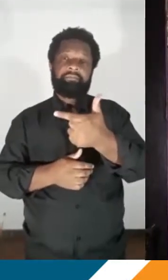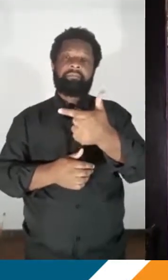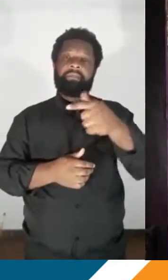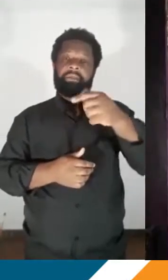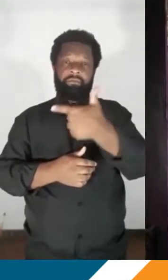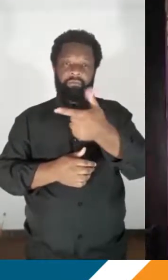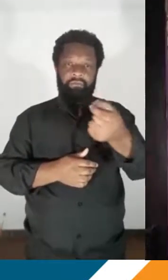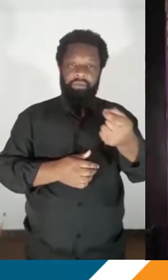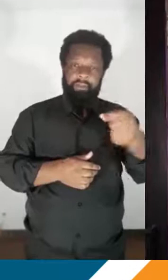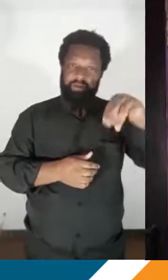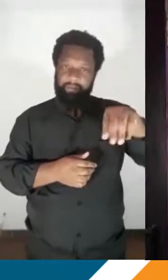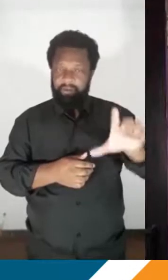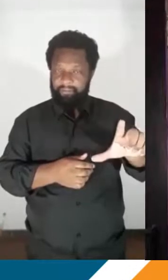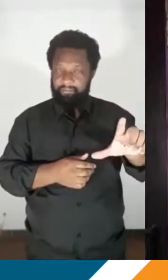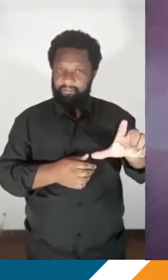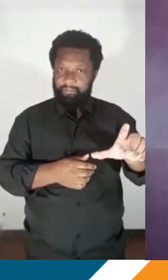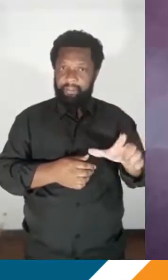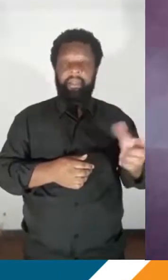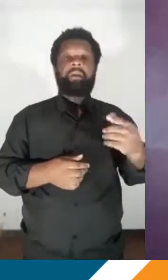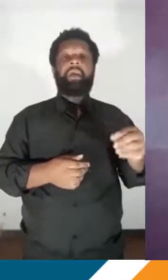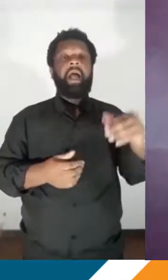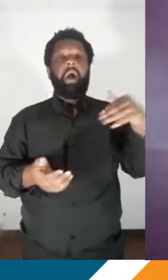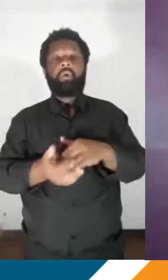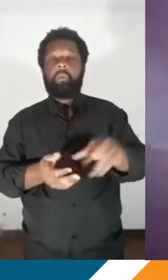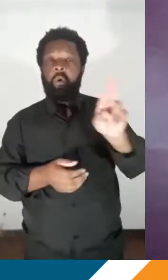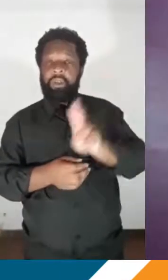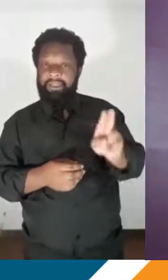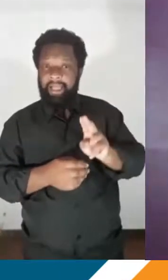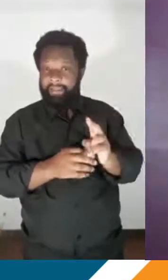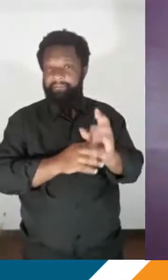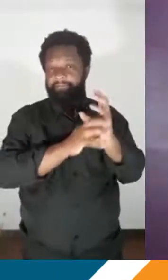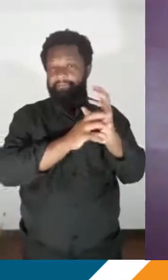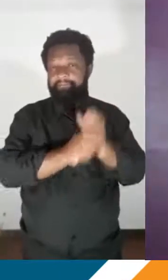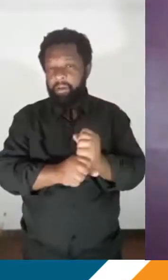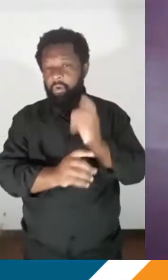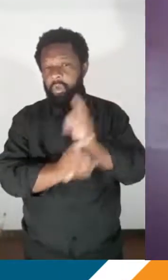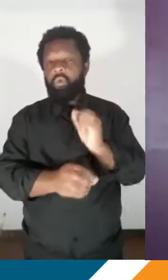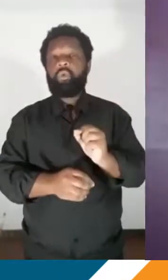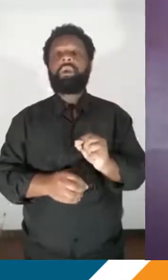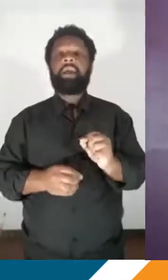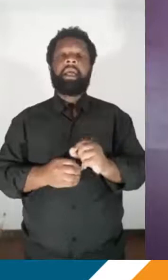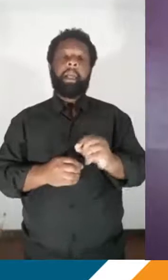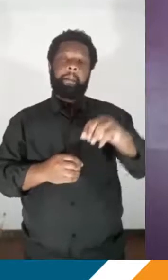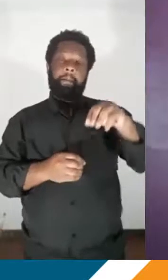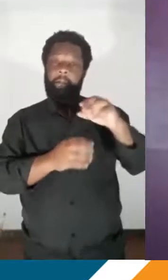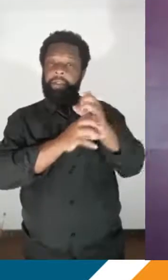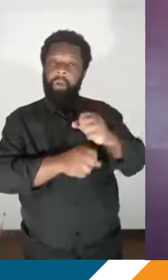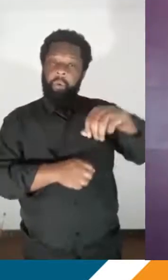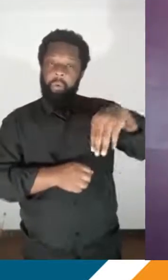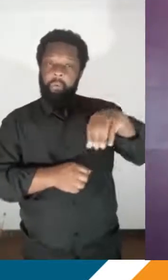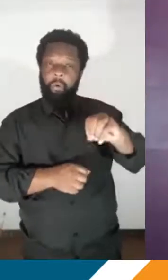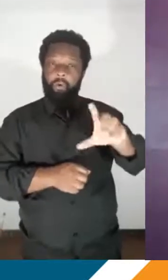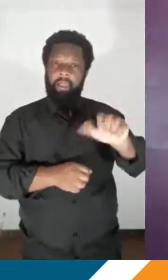200 ml. Por fim, a última unidade de concentração que nós vamos ver hoje é a